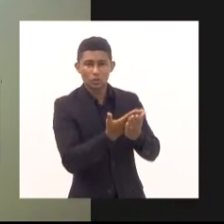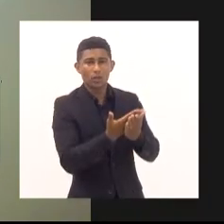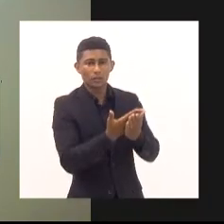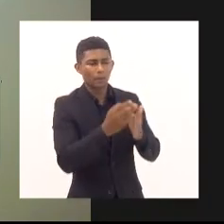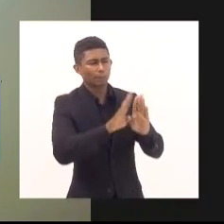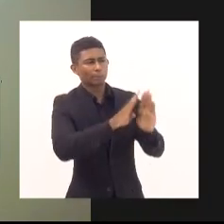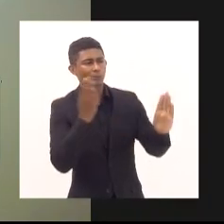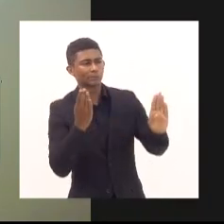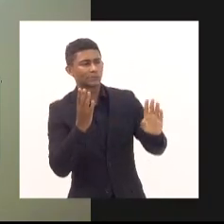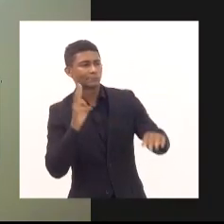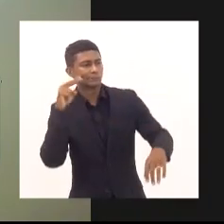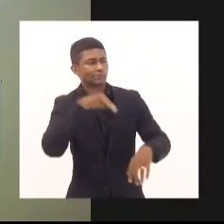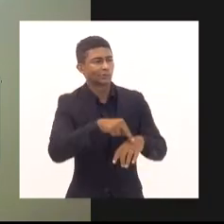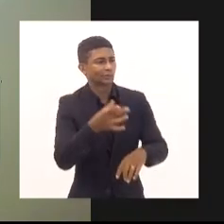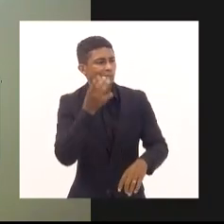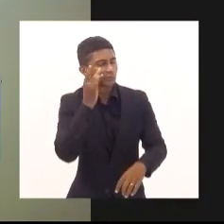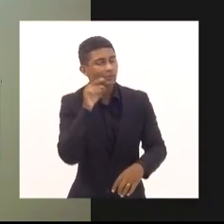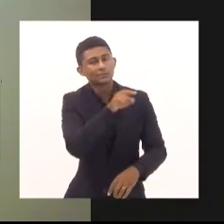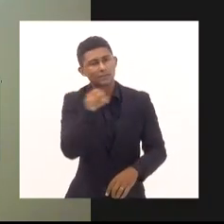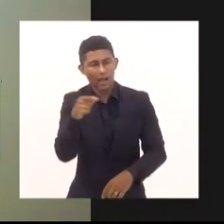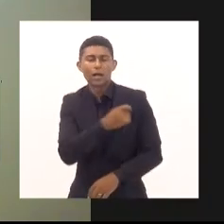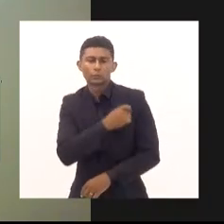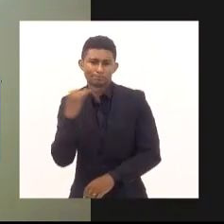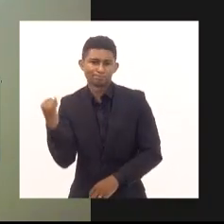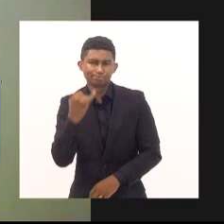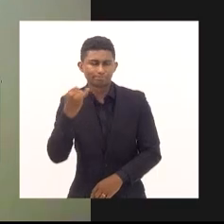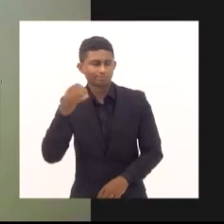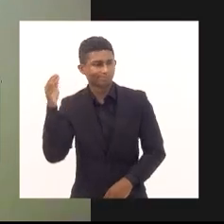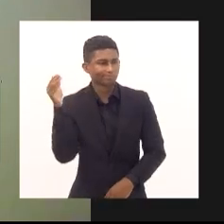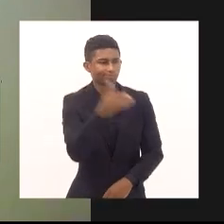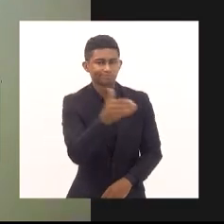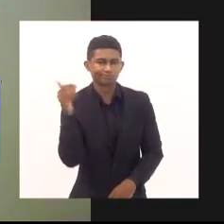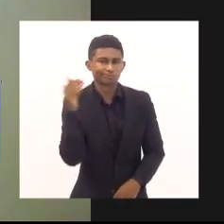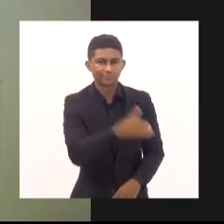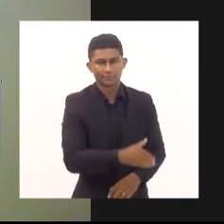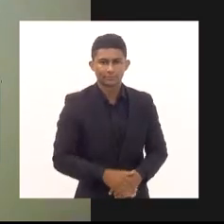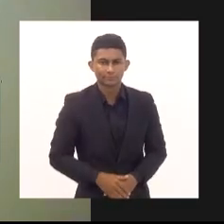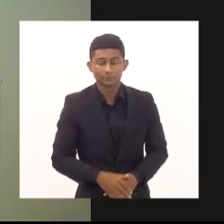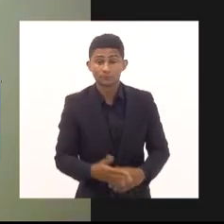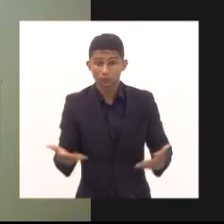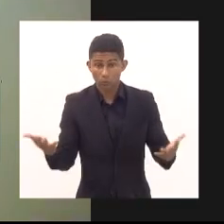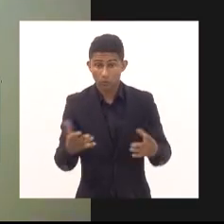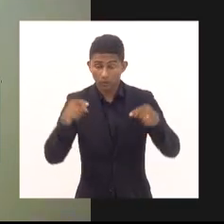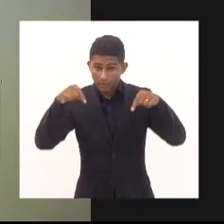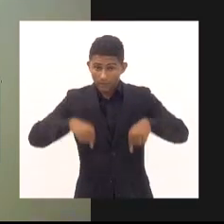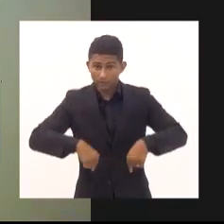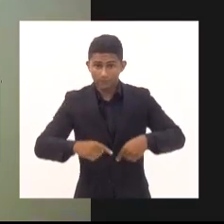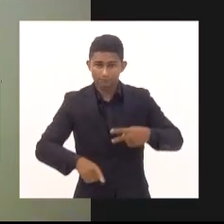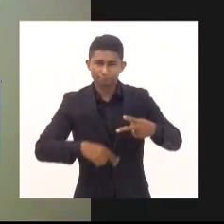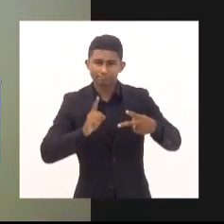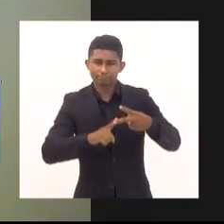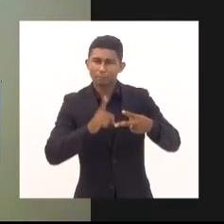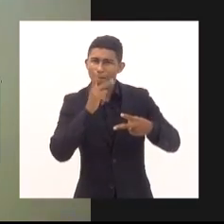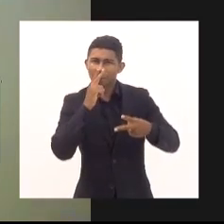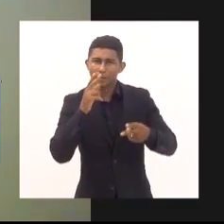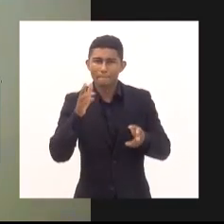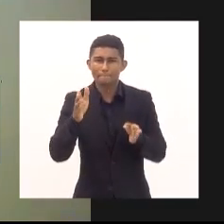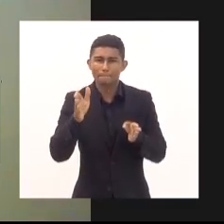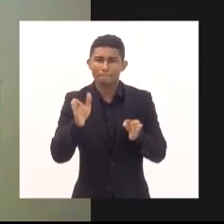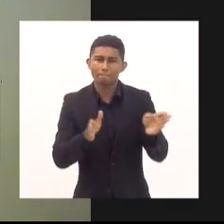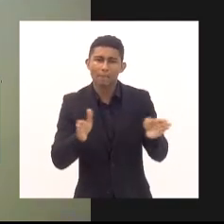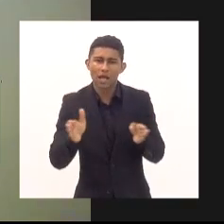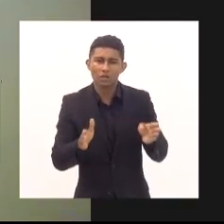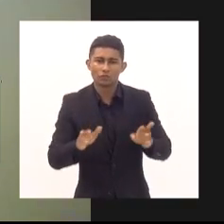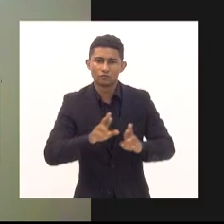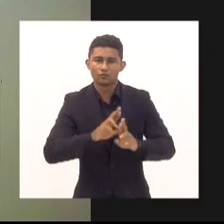presenciais é fundamental. E, por fim, né, acho que hoje vivemos um segundo momento, um outro momento. Tive aqui a oportunidade